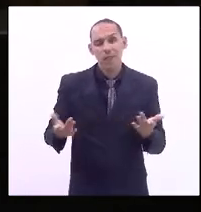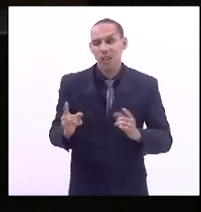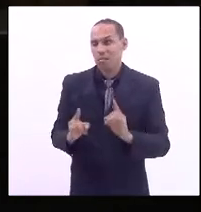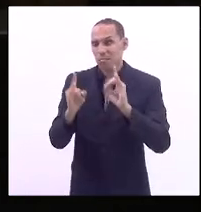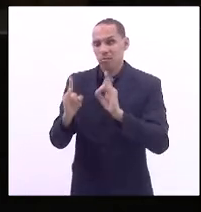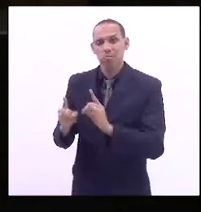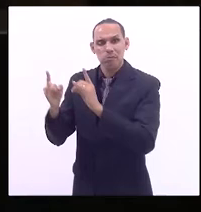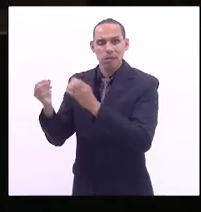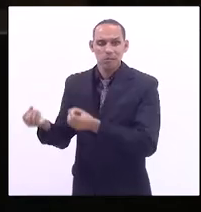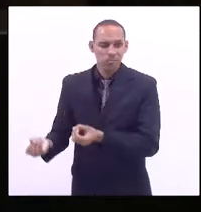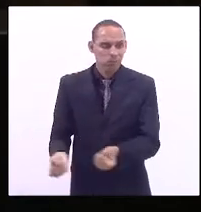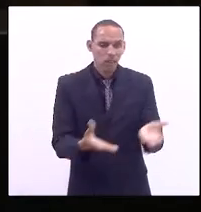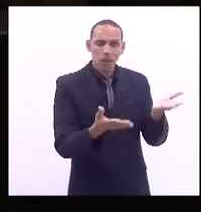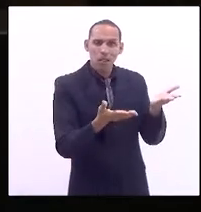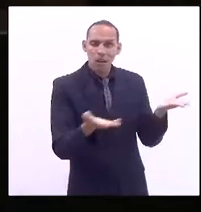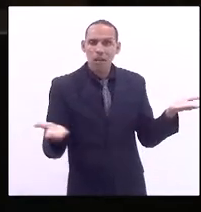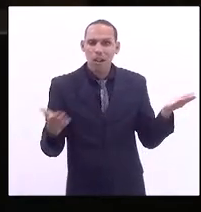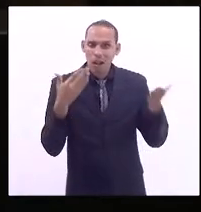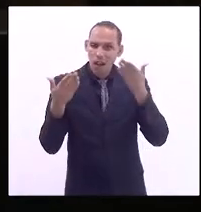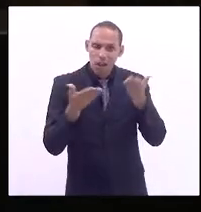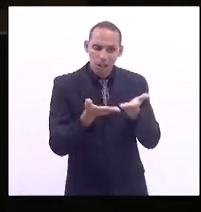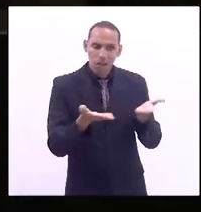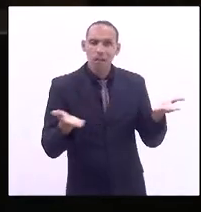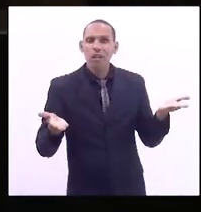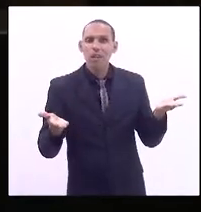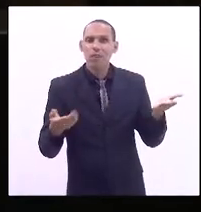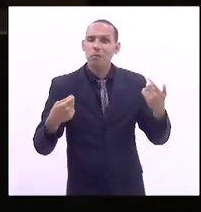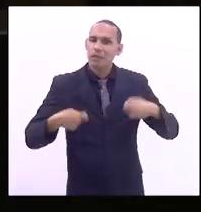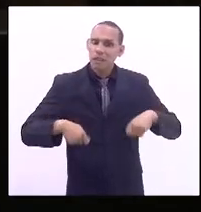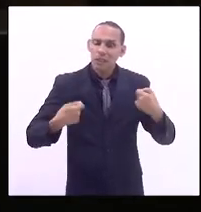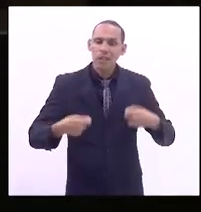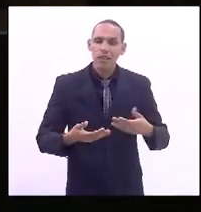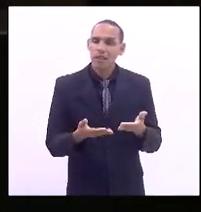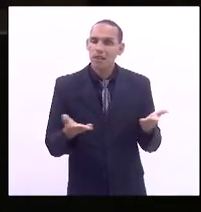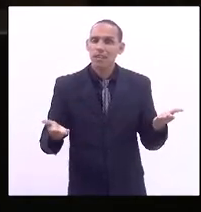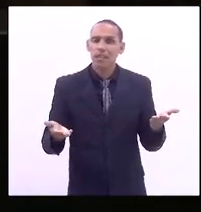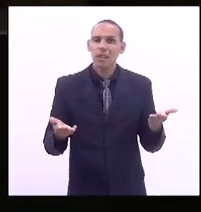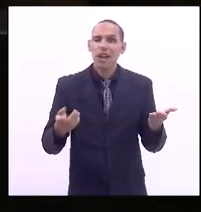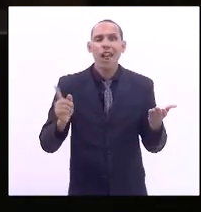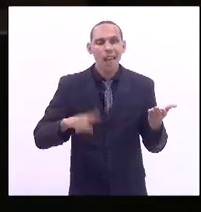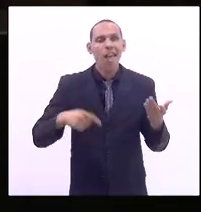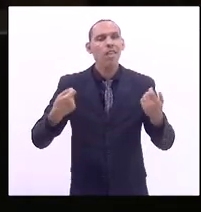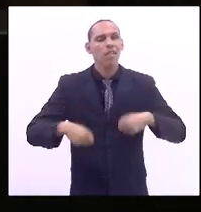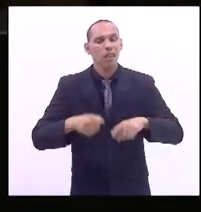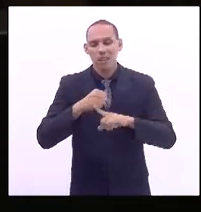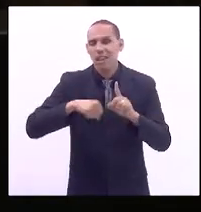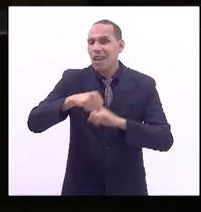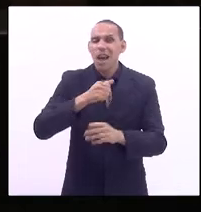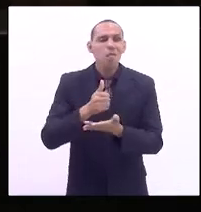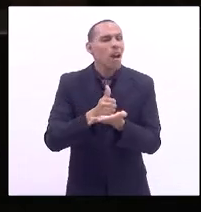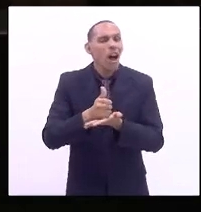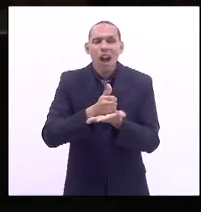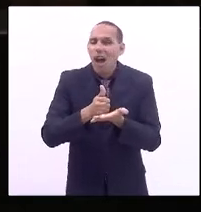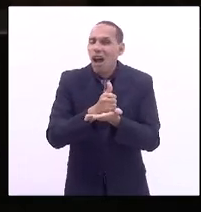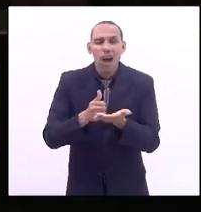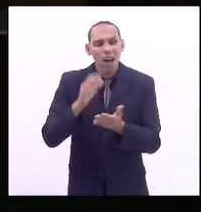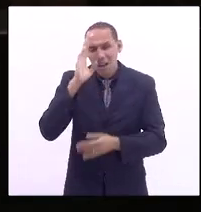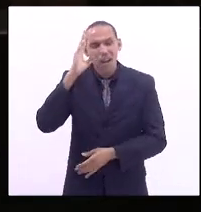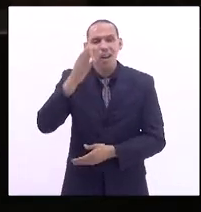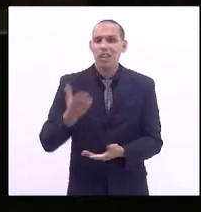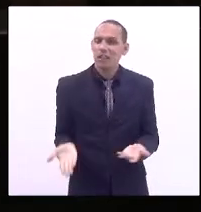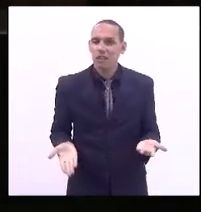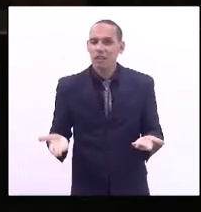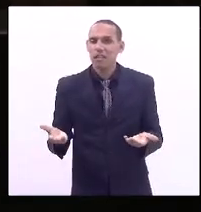Imóveis voltados para atender essa necessidade social básica e fundamental